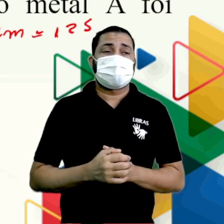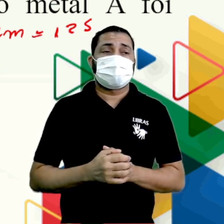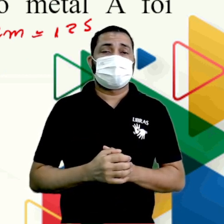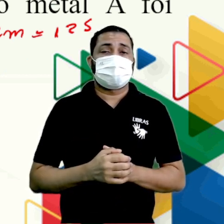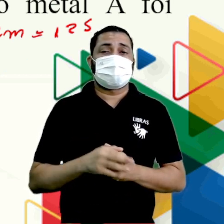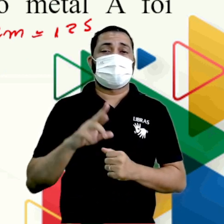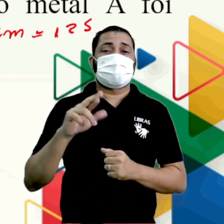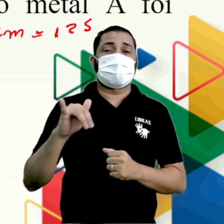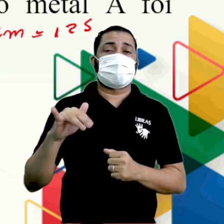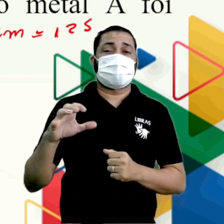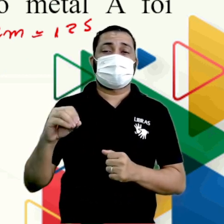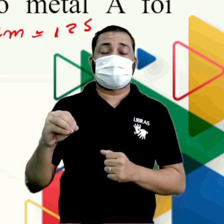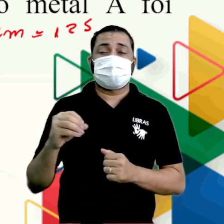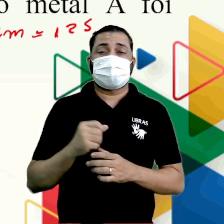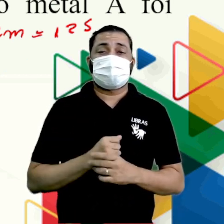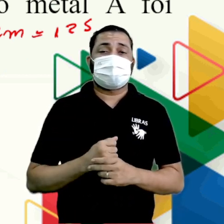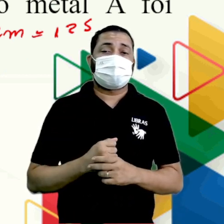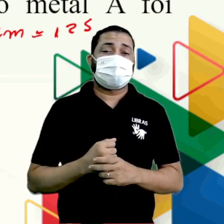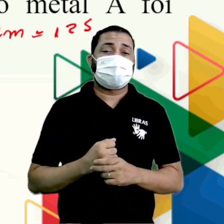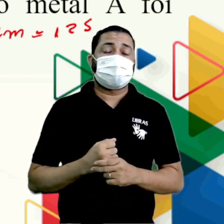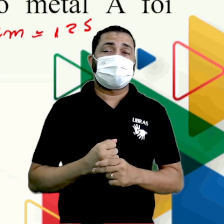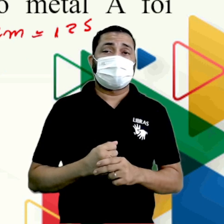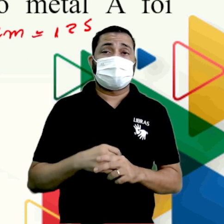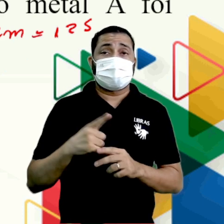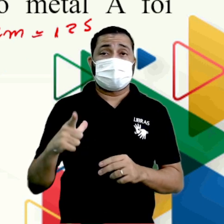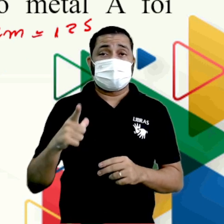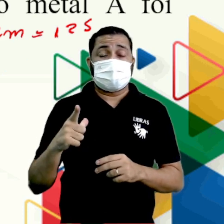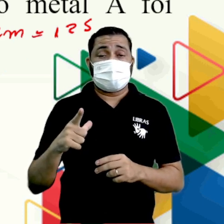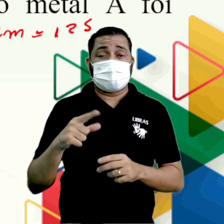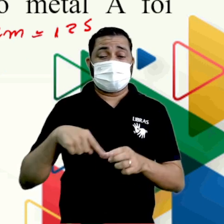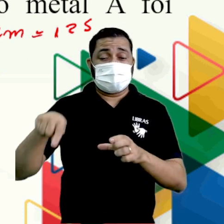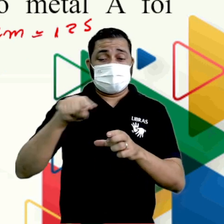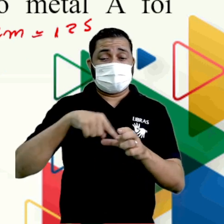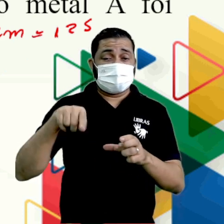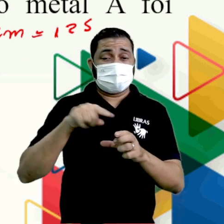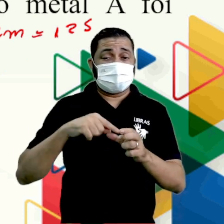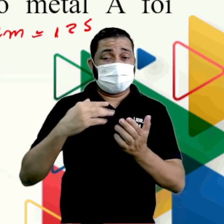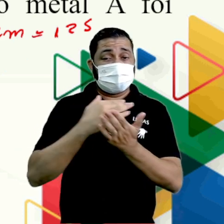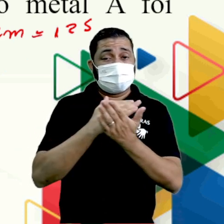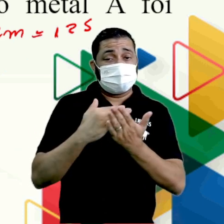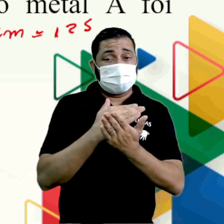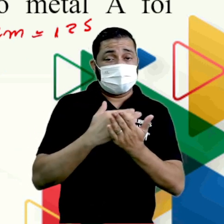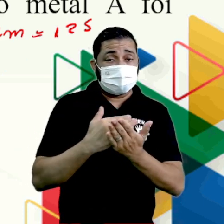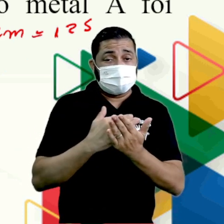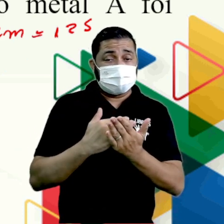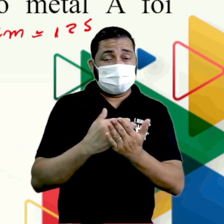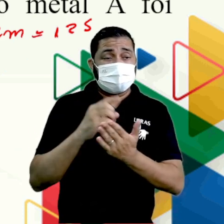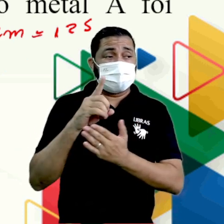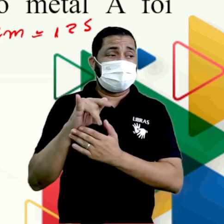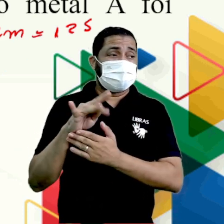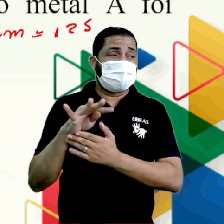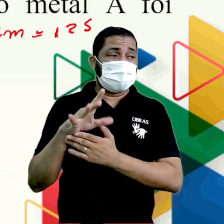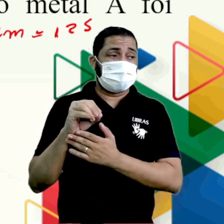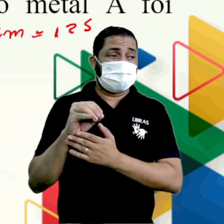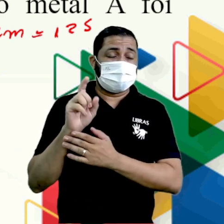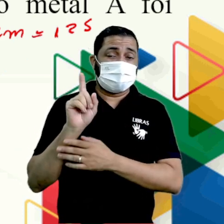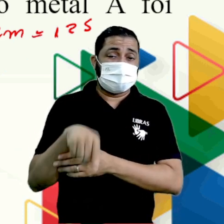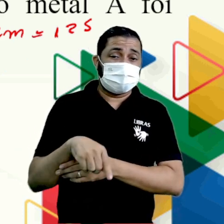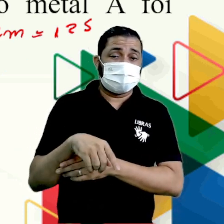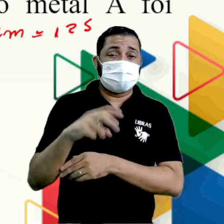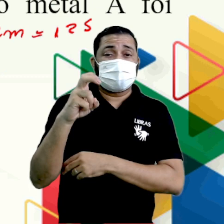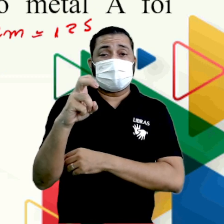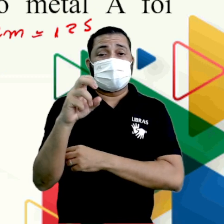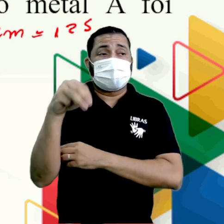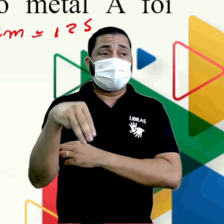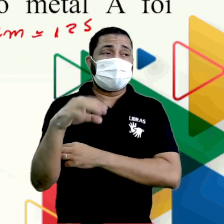O raio dessa esfera é metade do diâmetro. Então, se o diâmetro é 5